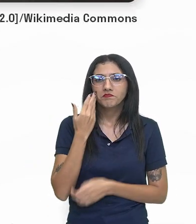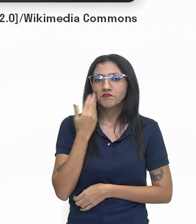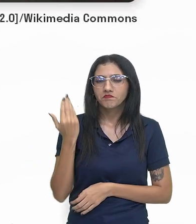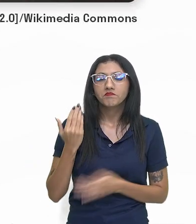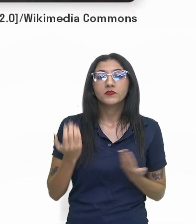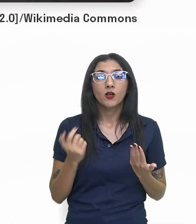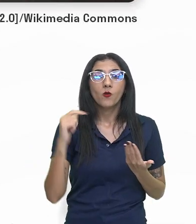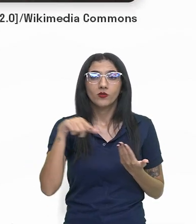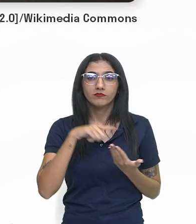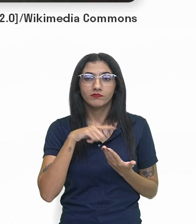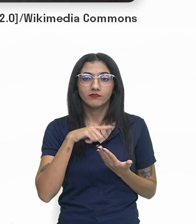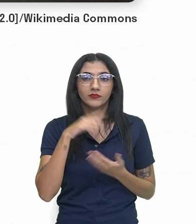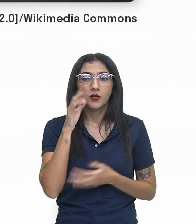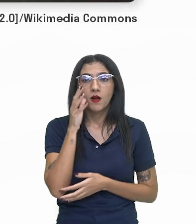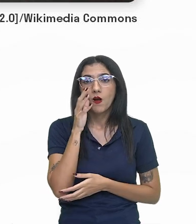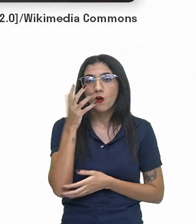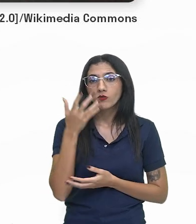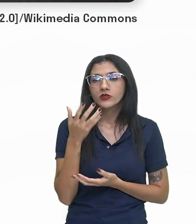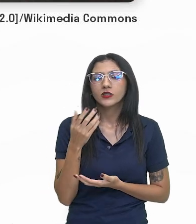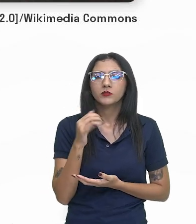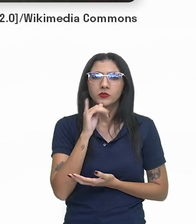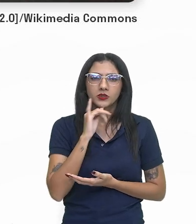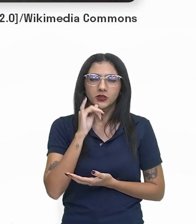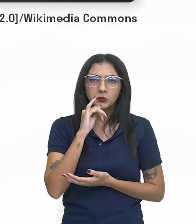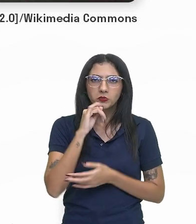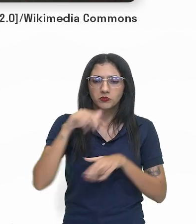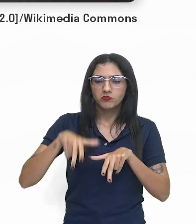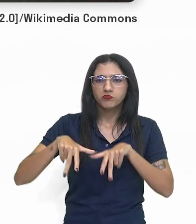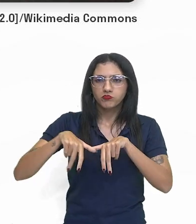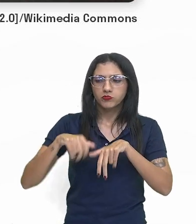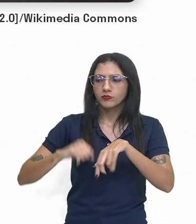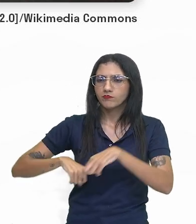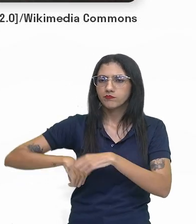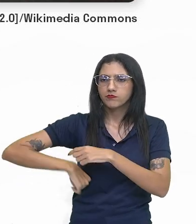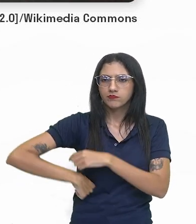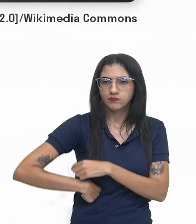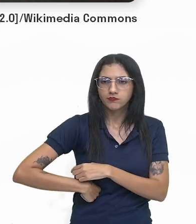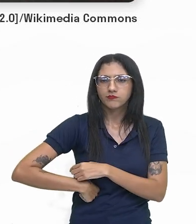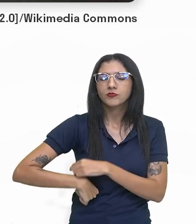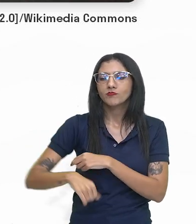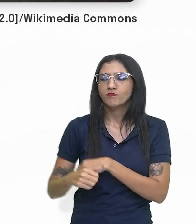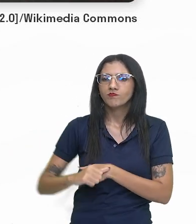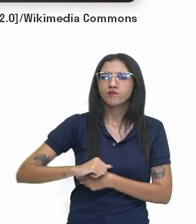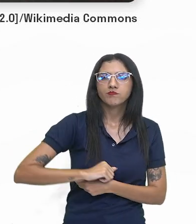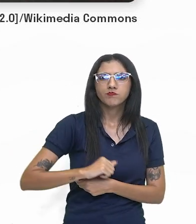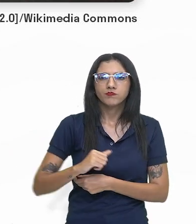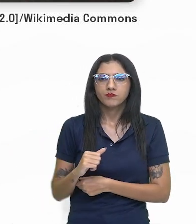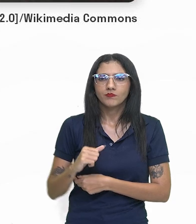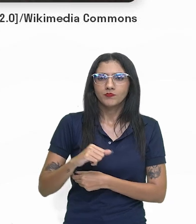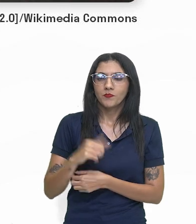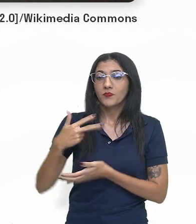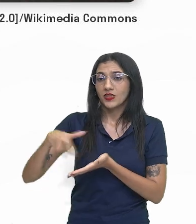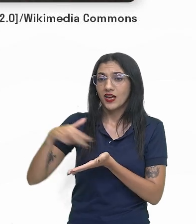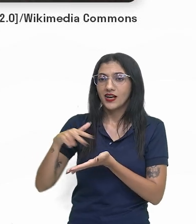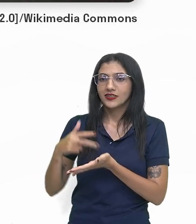é realizada com o entrelaçado dos brincantes e os giros em roda, movendo-se em